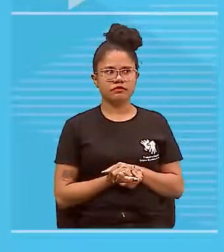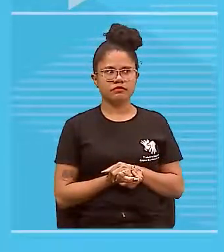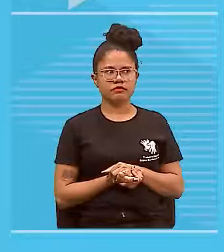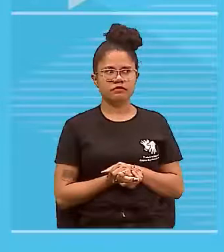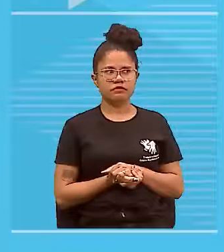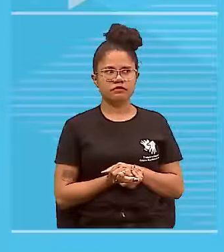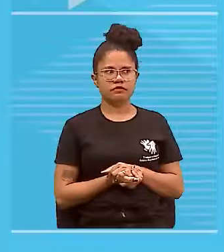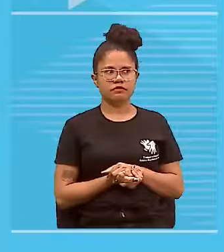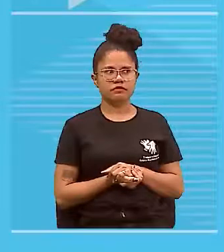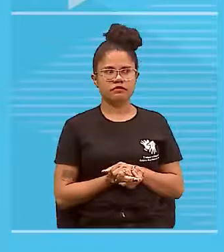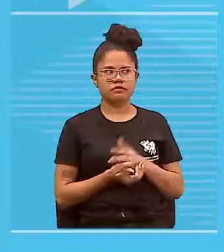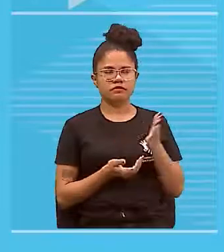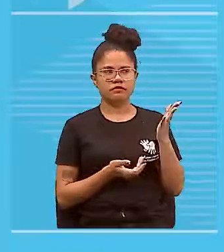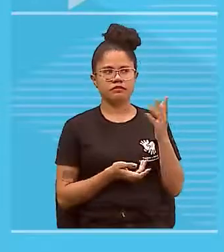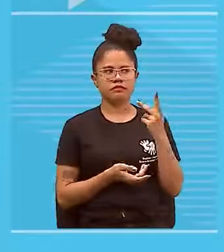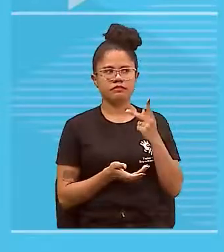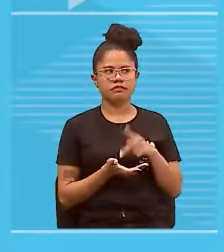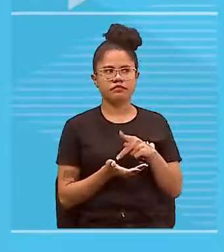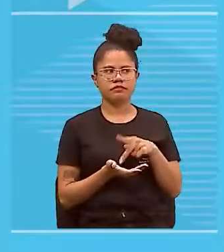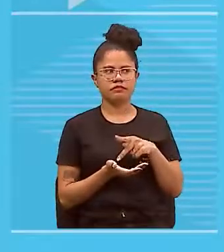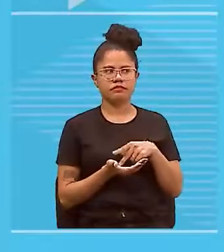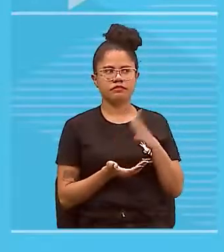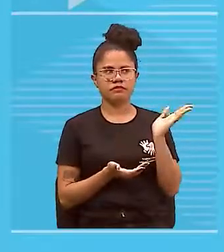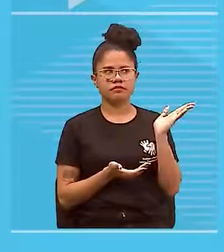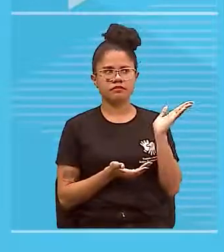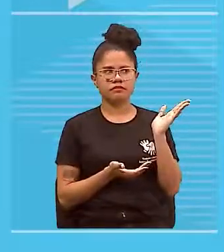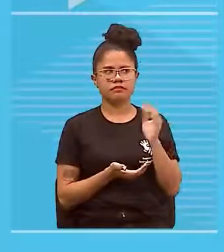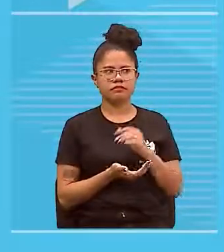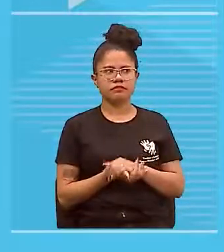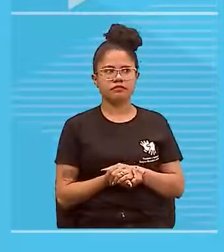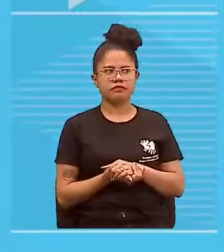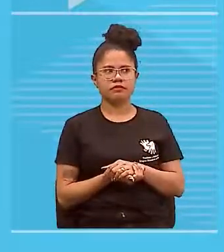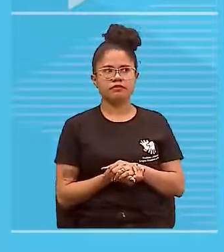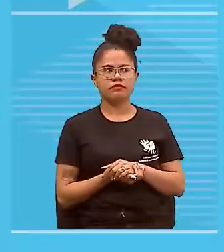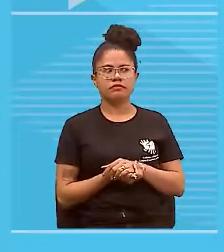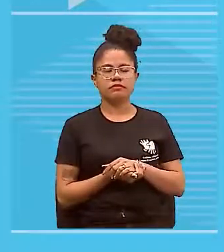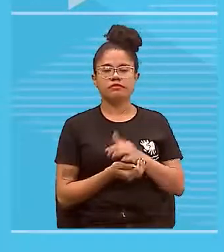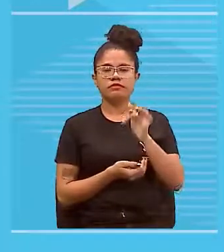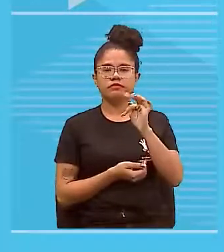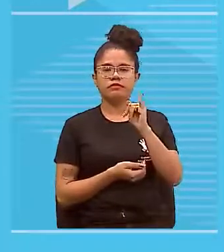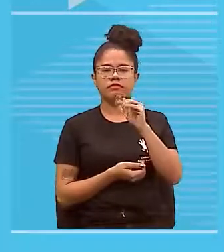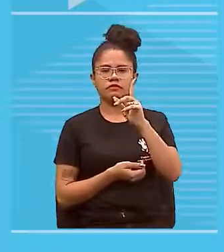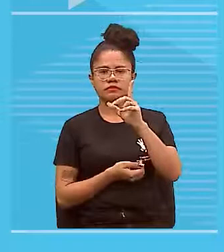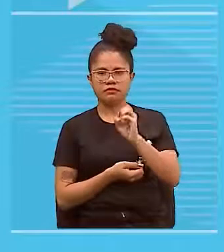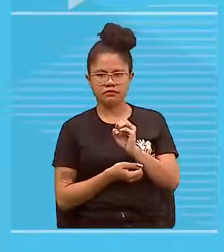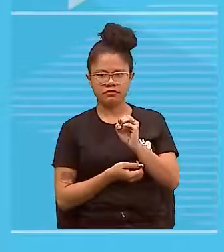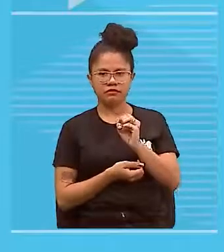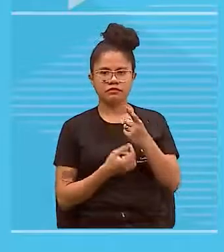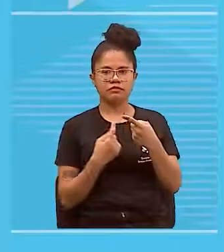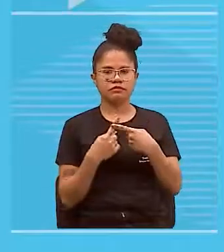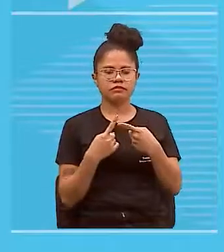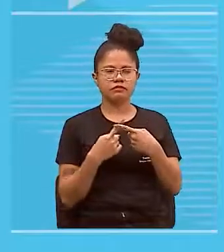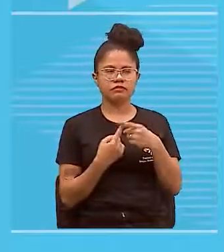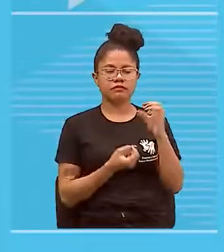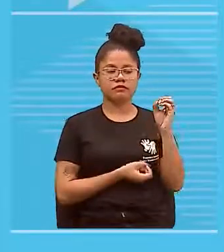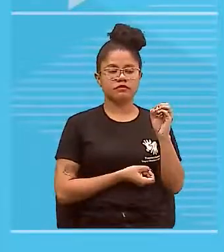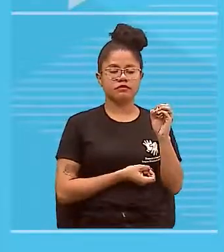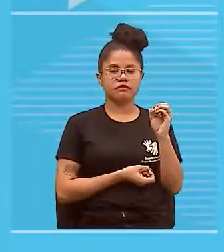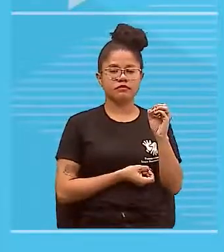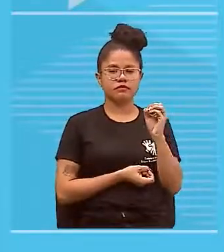o quis aí você botaria o szinho aqui filo porque o quis